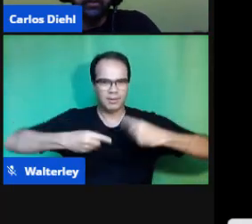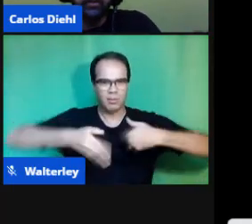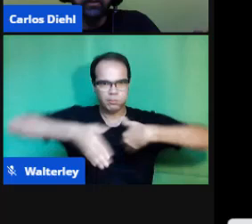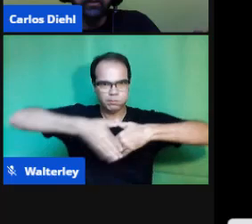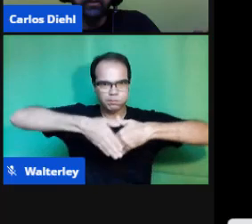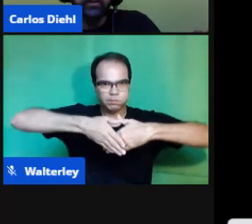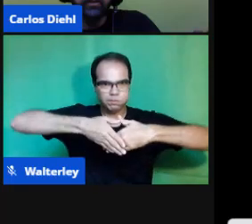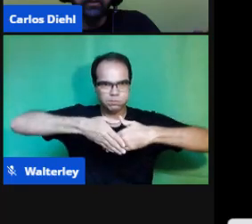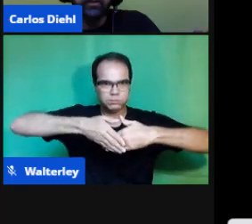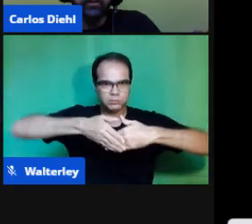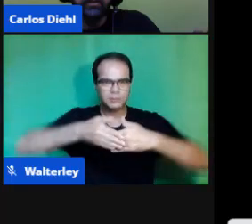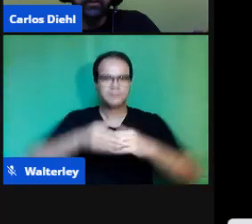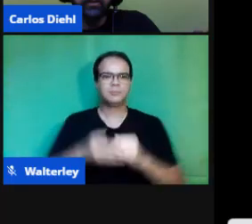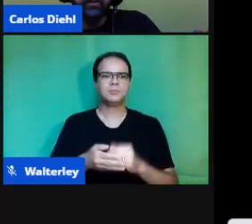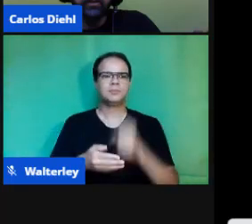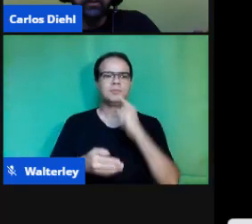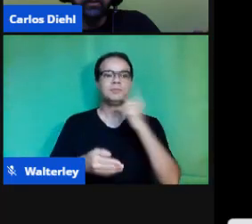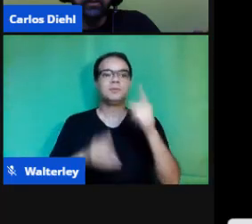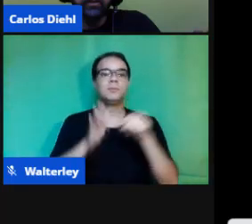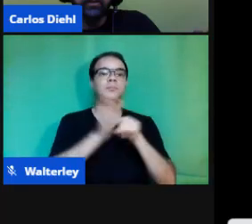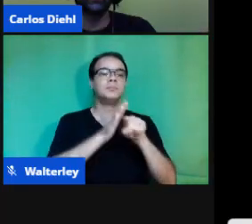nomes,